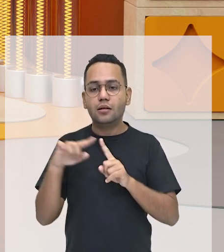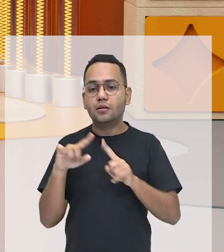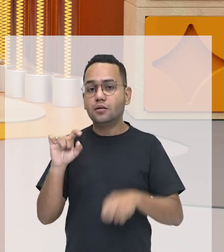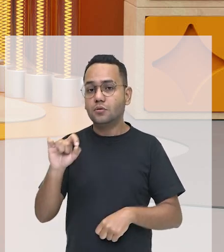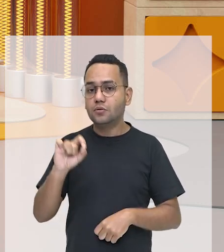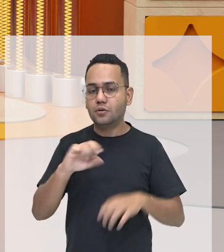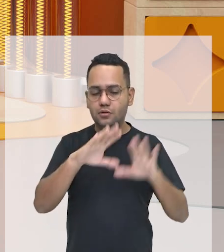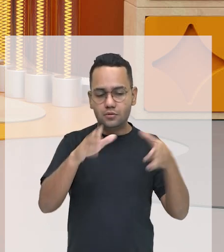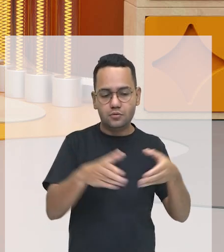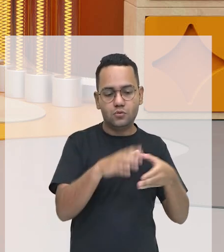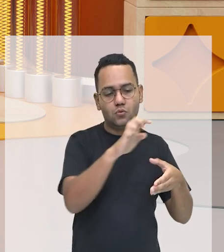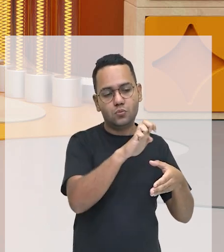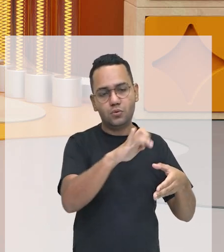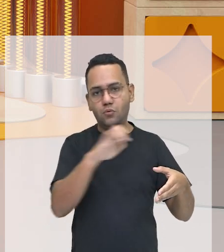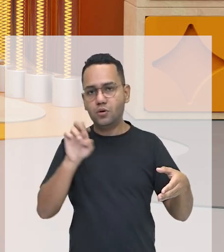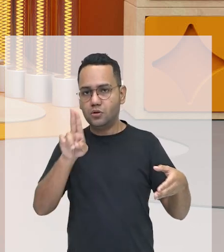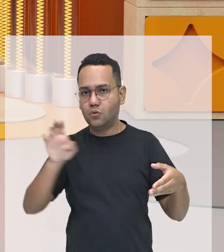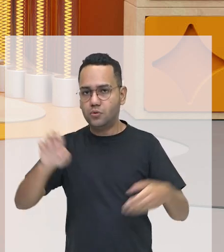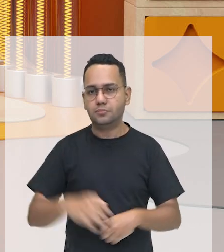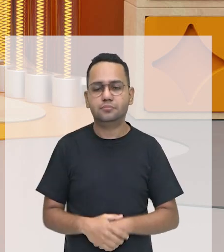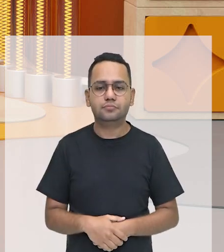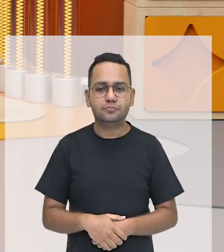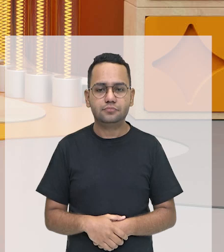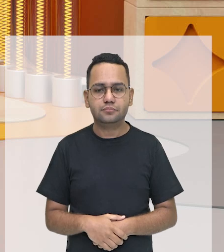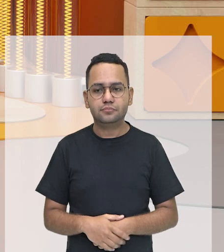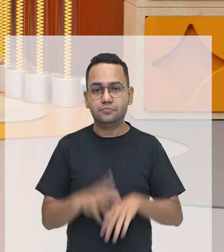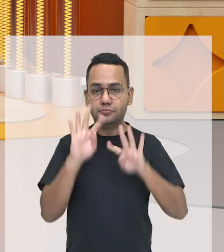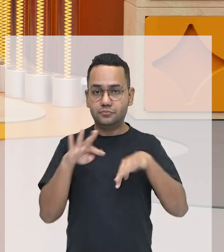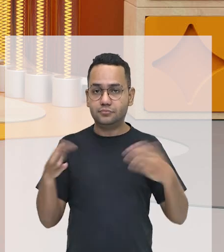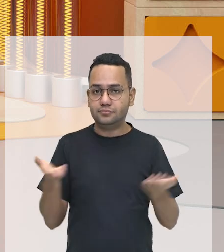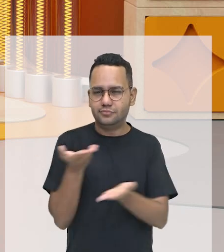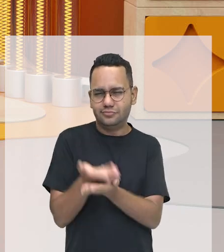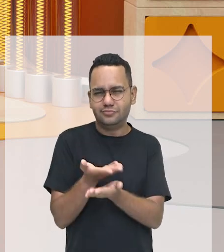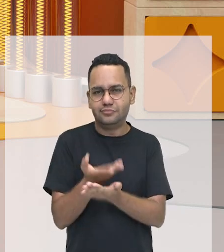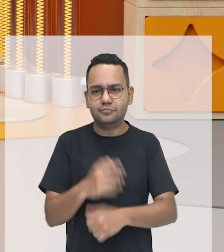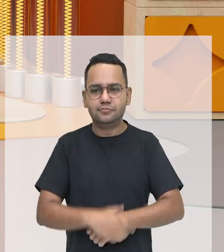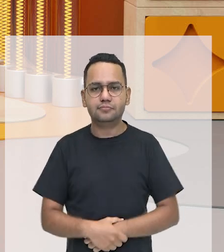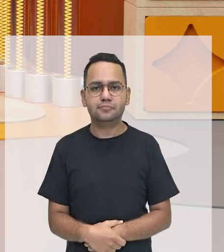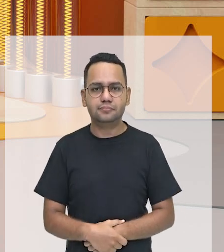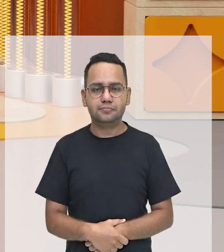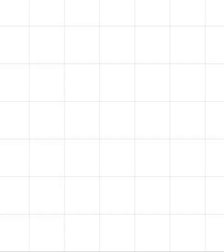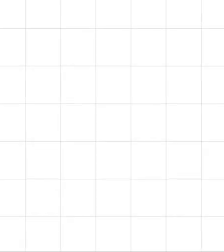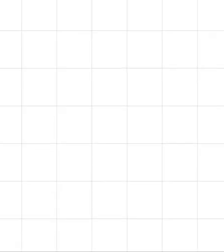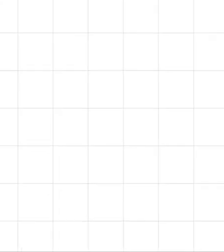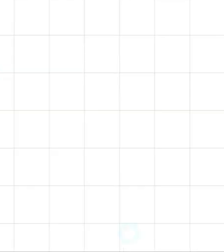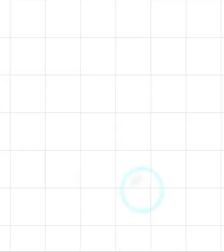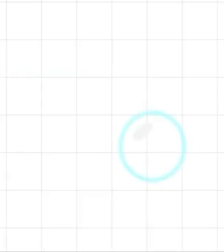SEI, tá certo, gente? E assim a gente finaliza esse momento da nossa aula.